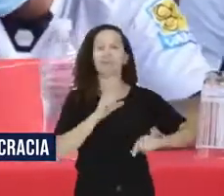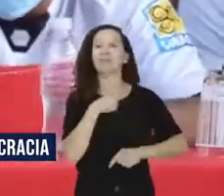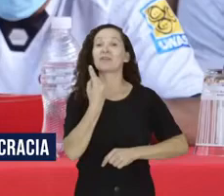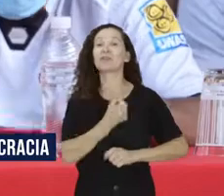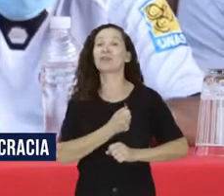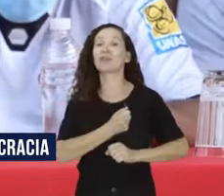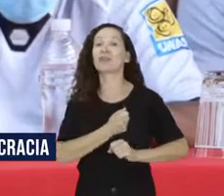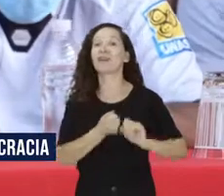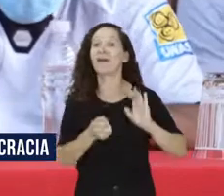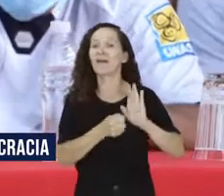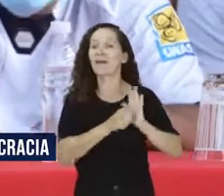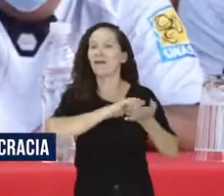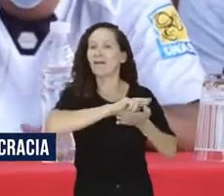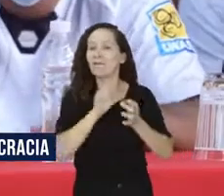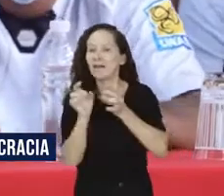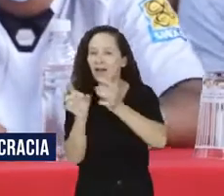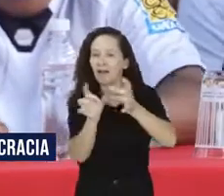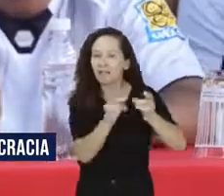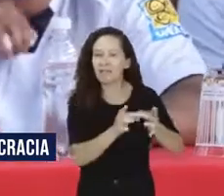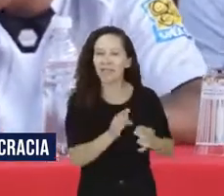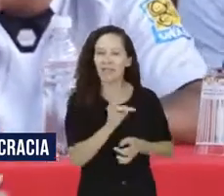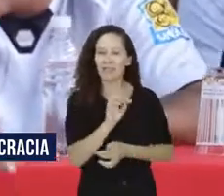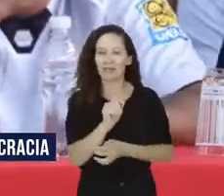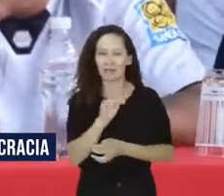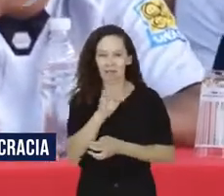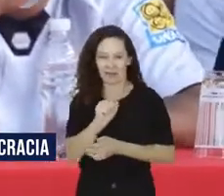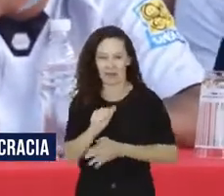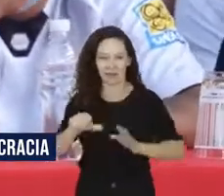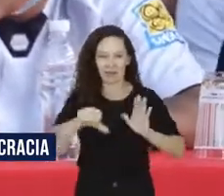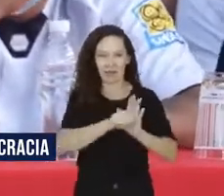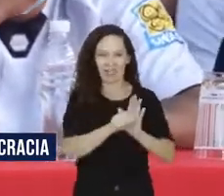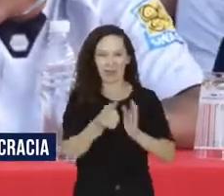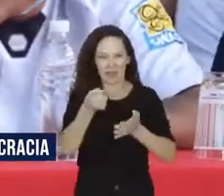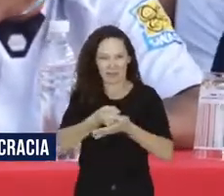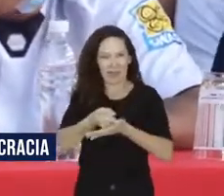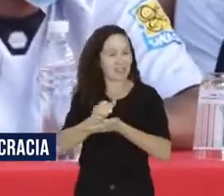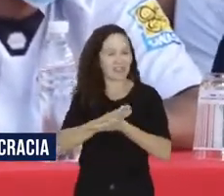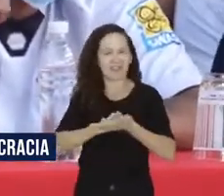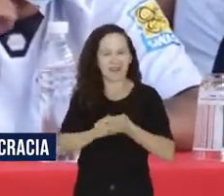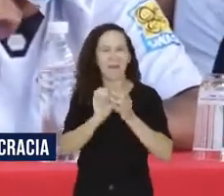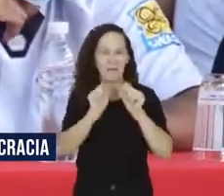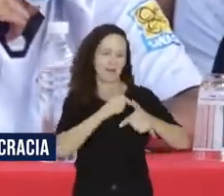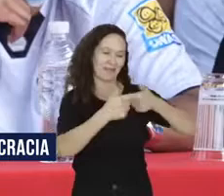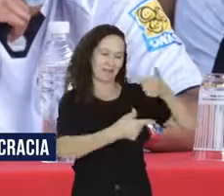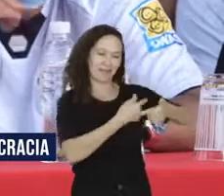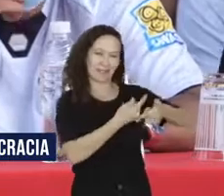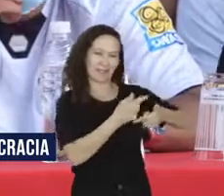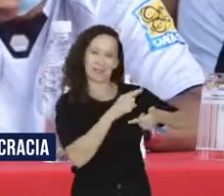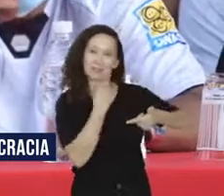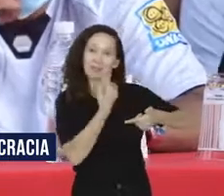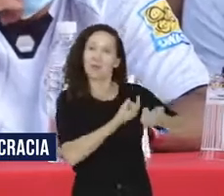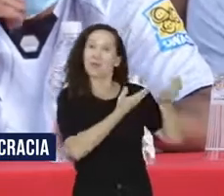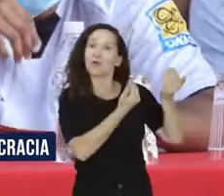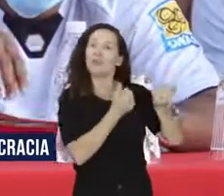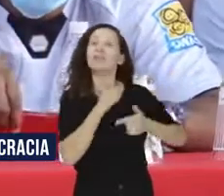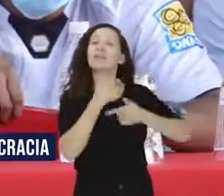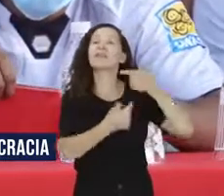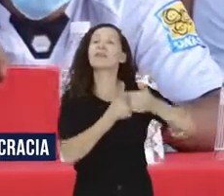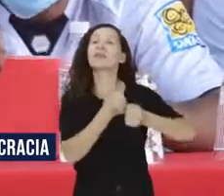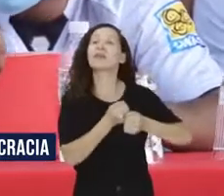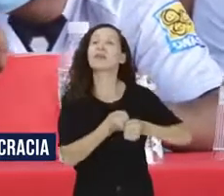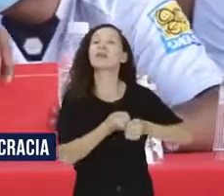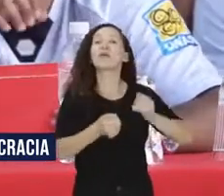coloca exigência para contratar, né? E aí o que sobra é a criminalidade para nossa juventude, né? E eu queria dizer